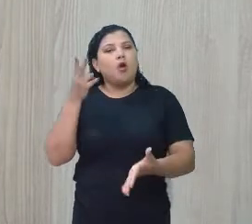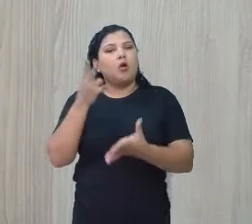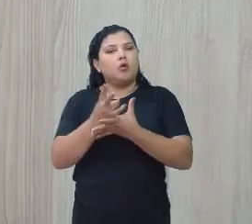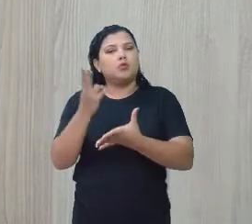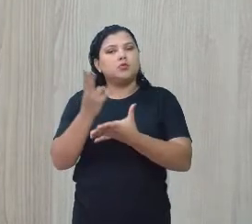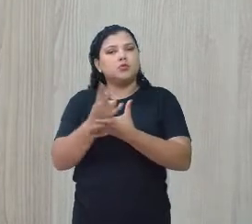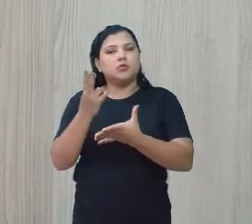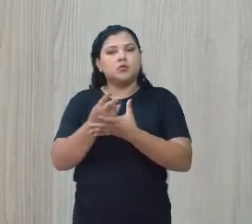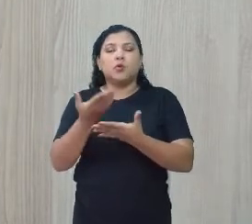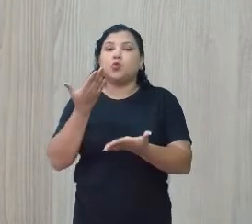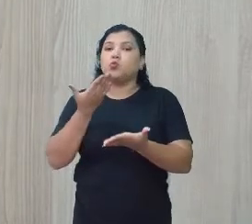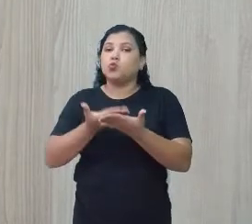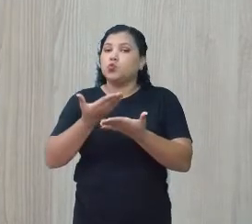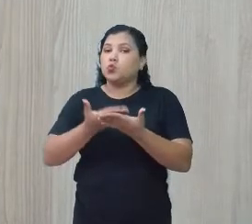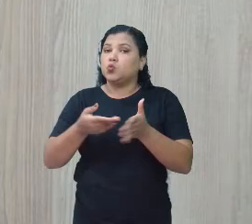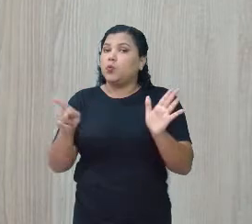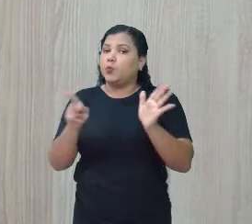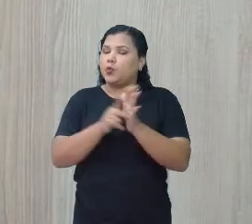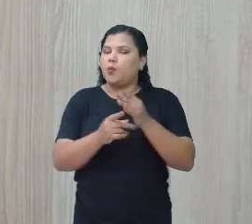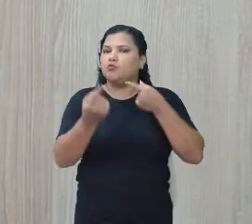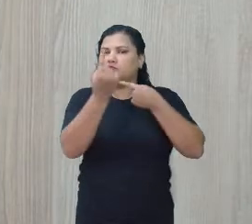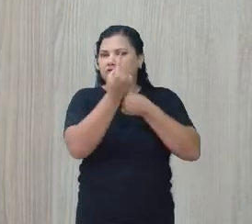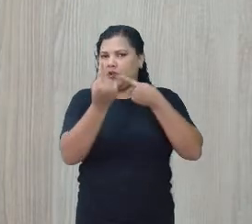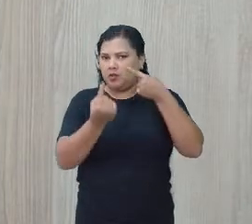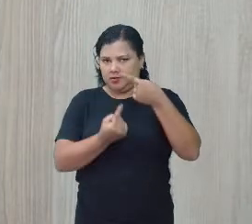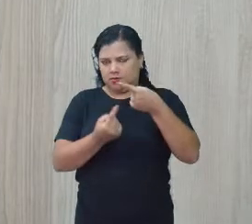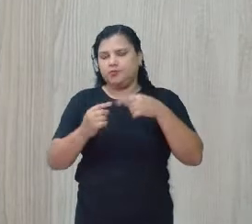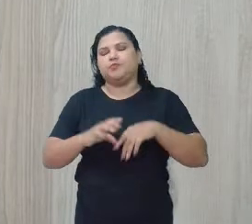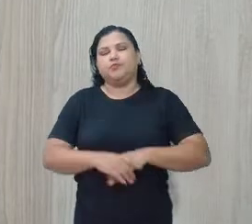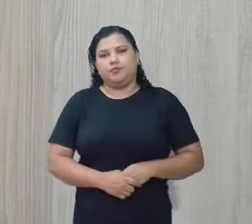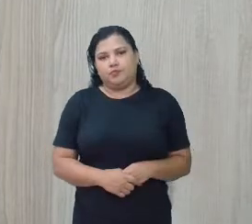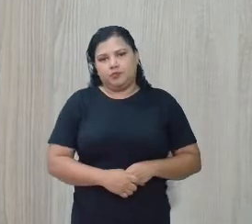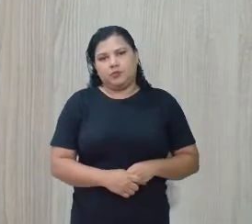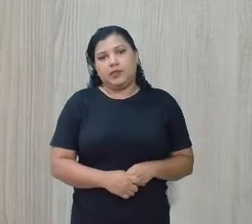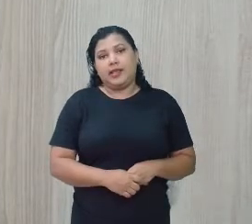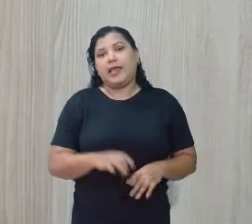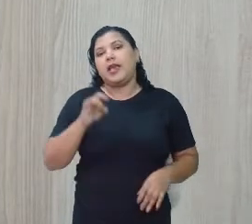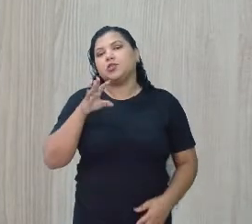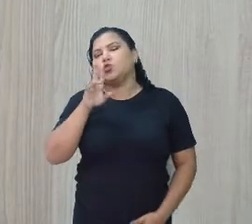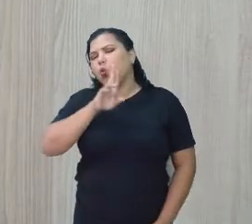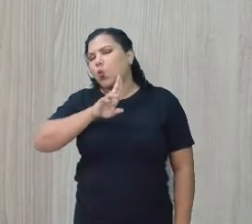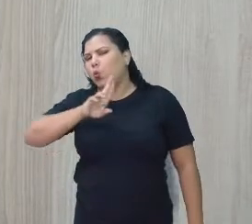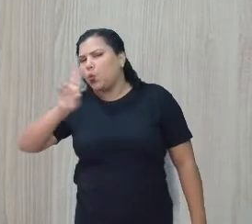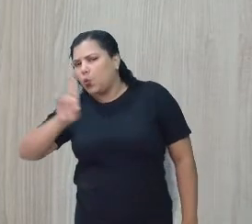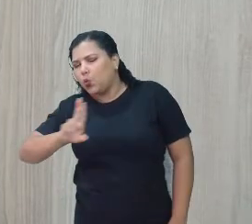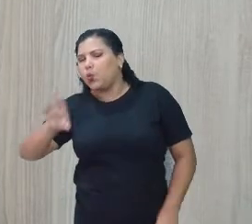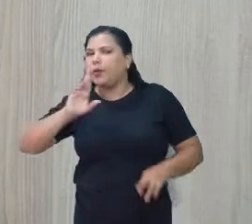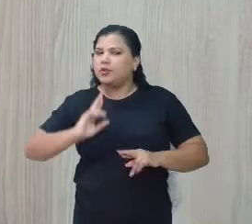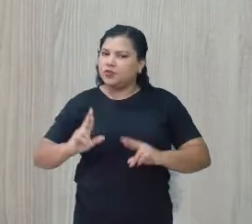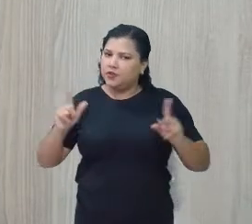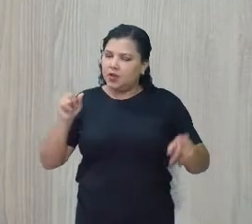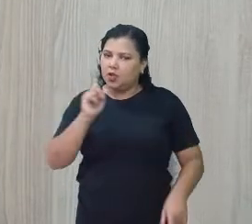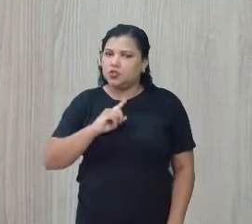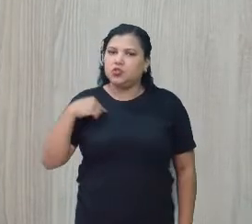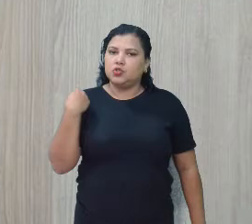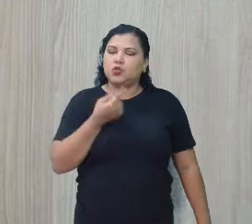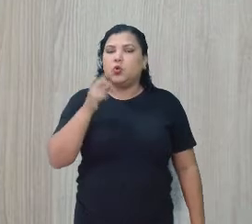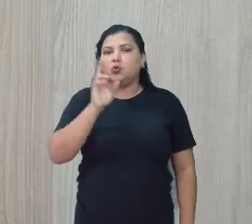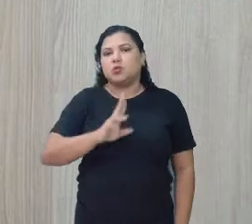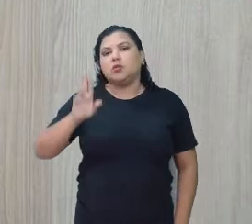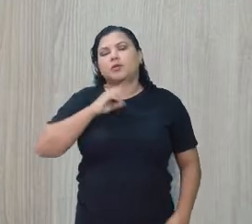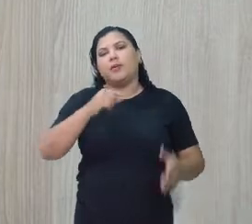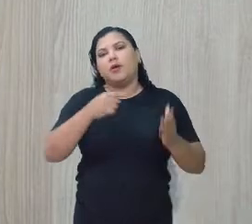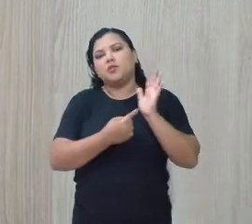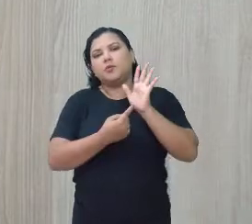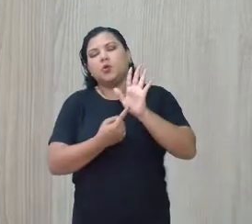continuação do estudo de fração, né? Você vê aí que é apenas uma nomenclatura que a gente utiliza para